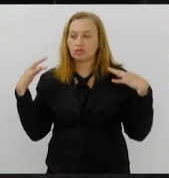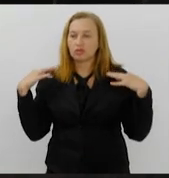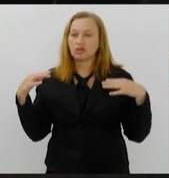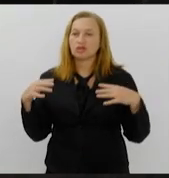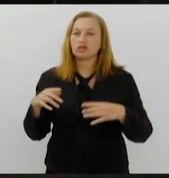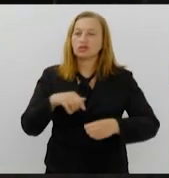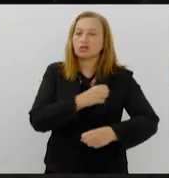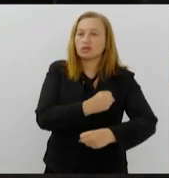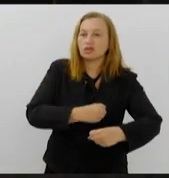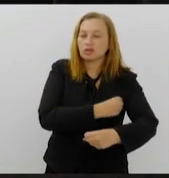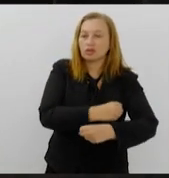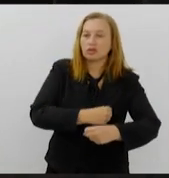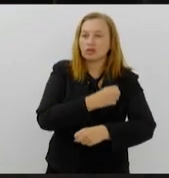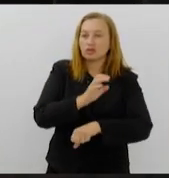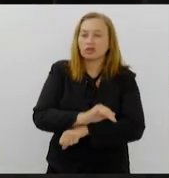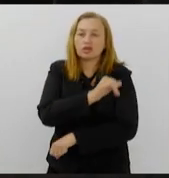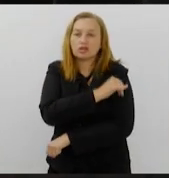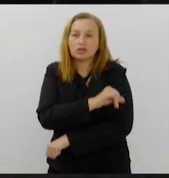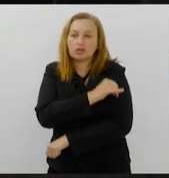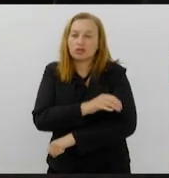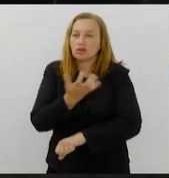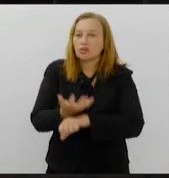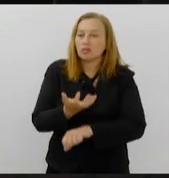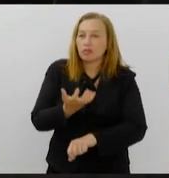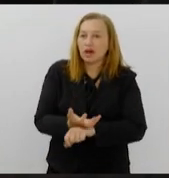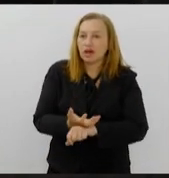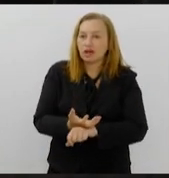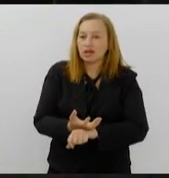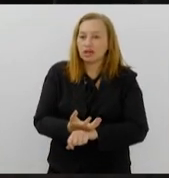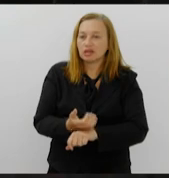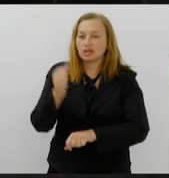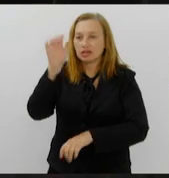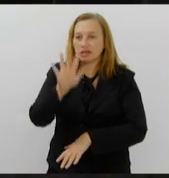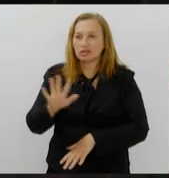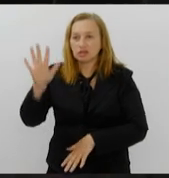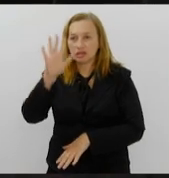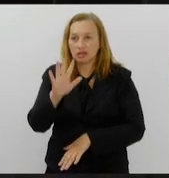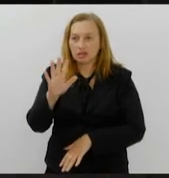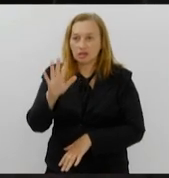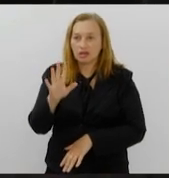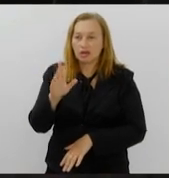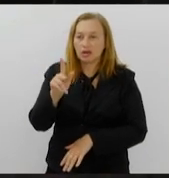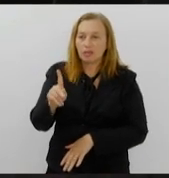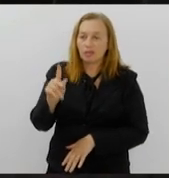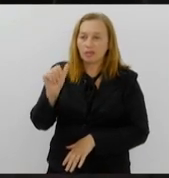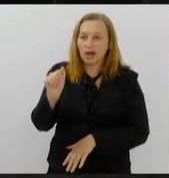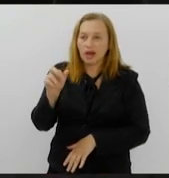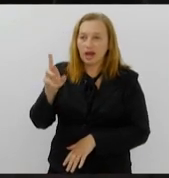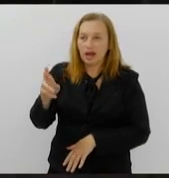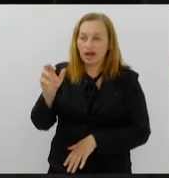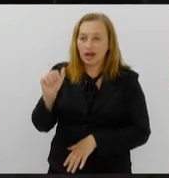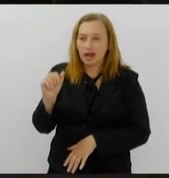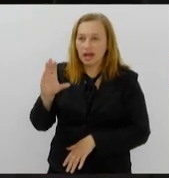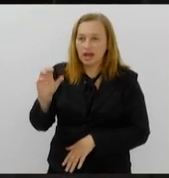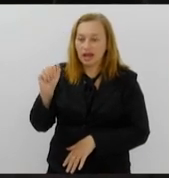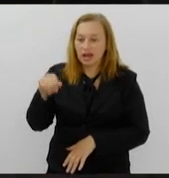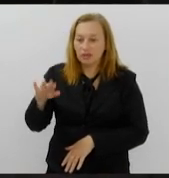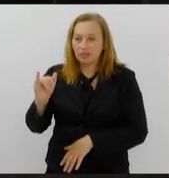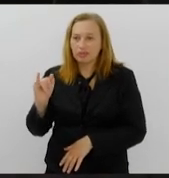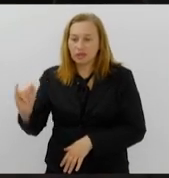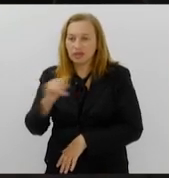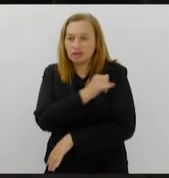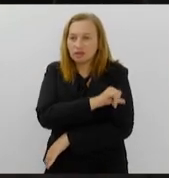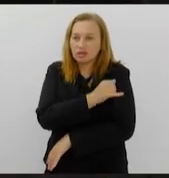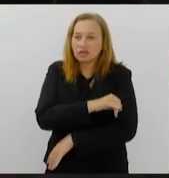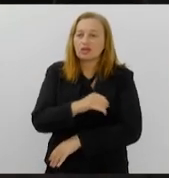Estado do Rio de Janeiro, o Parque Natural Municipal do Curió, localizado em Paracambi, Rio de Janeiro. Parecer das comissões de Constituição